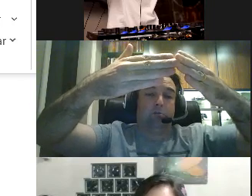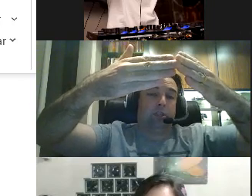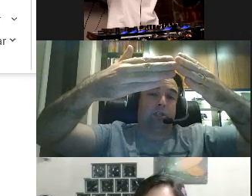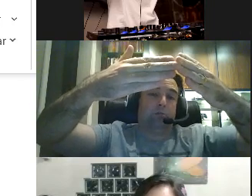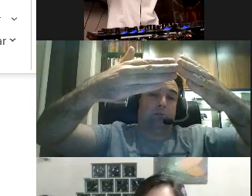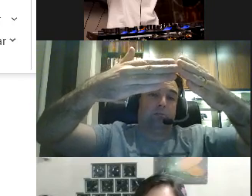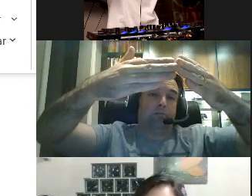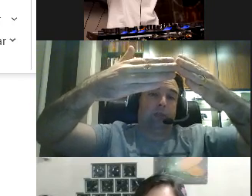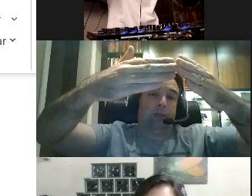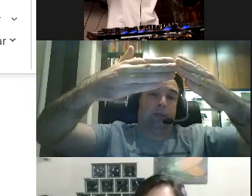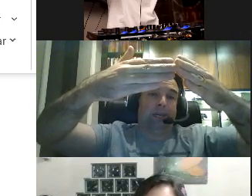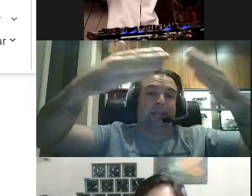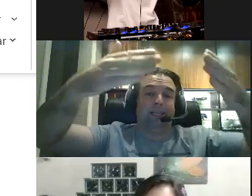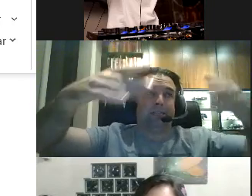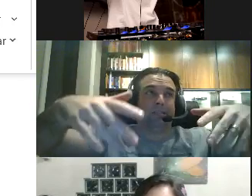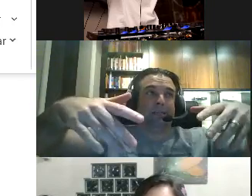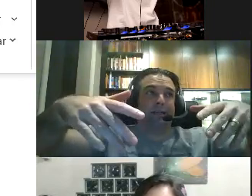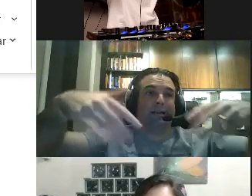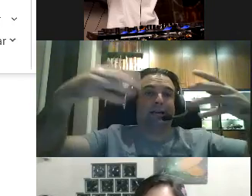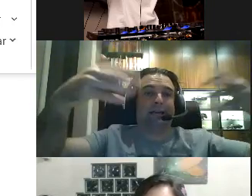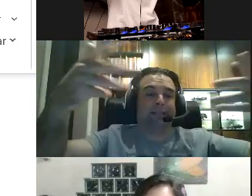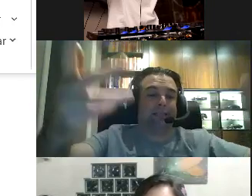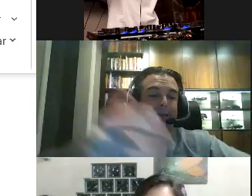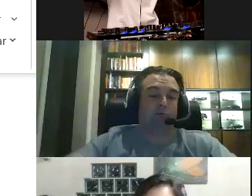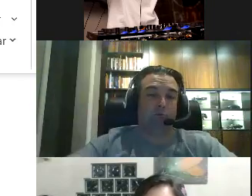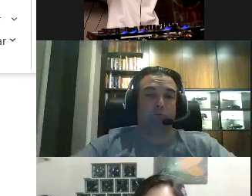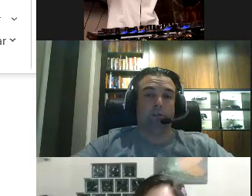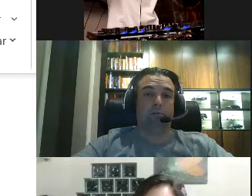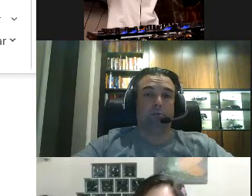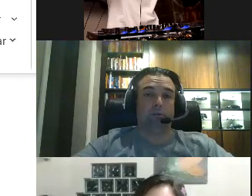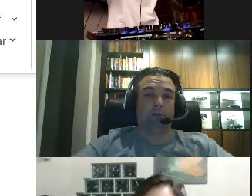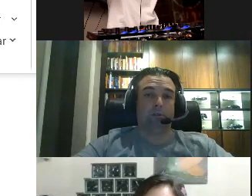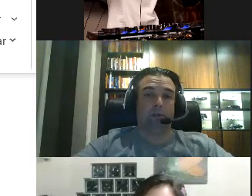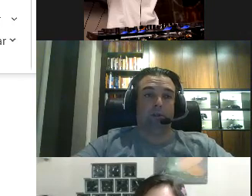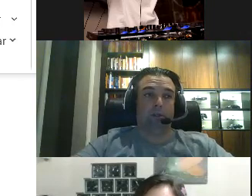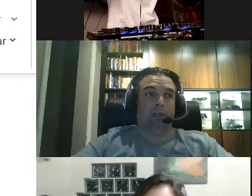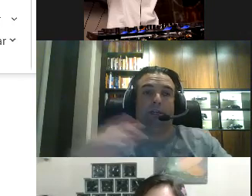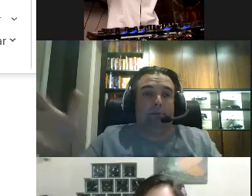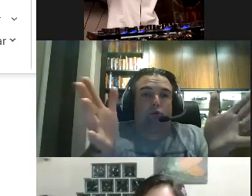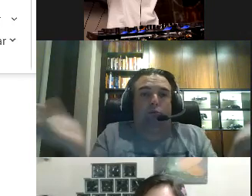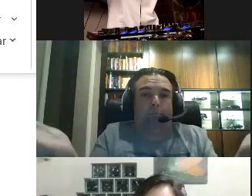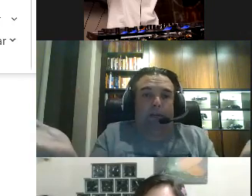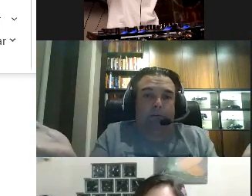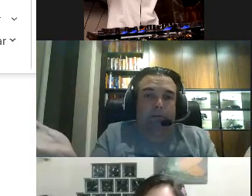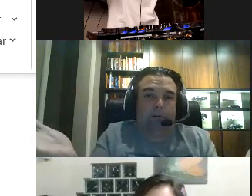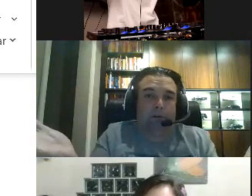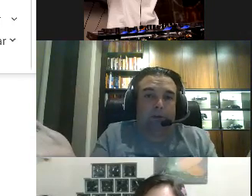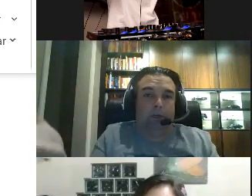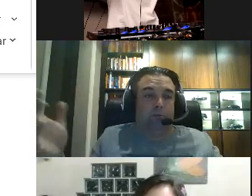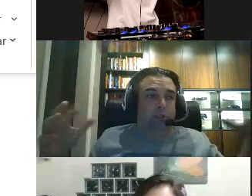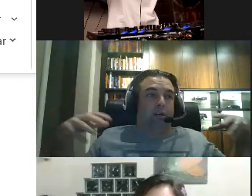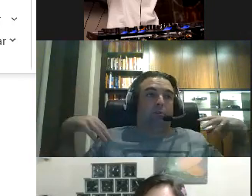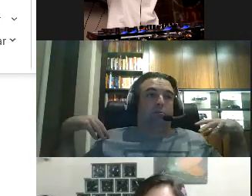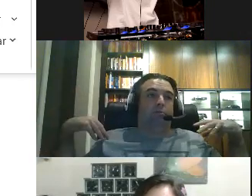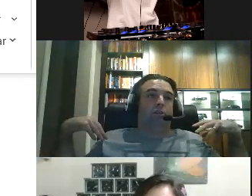O que aconteceu? Eles canalizaram muitos rios e limitou o tamanho.